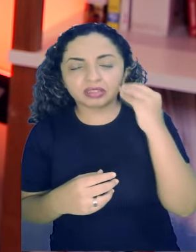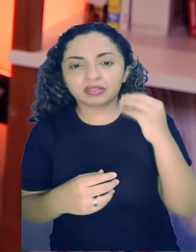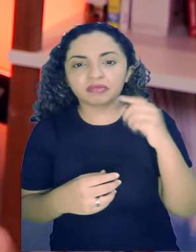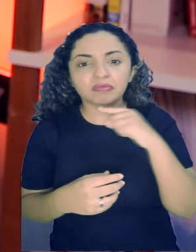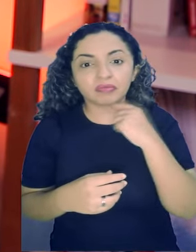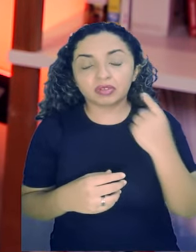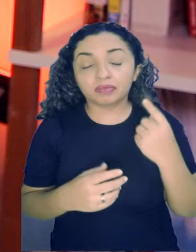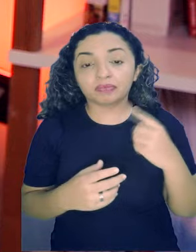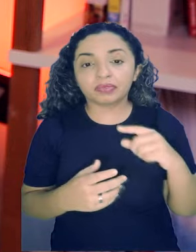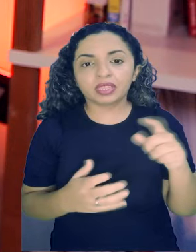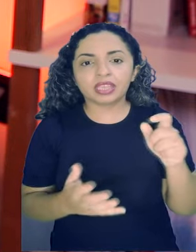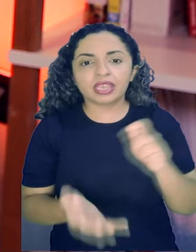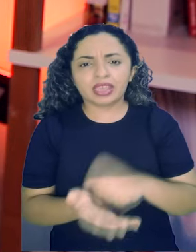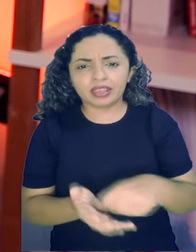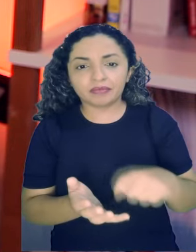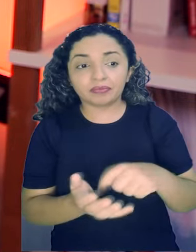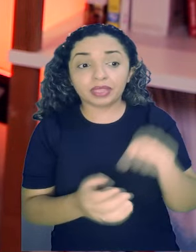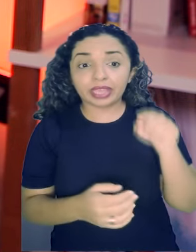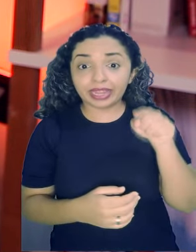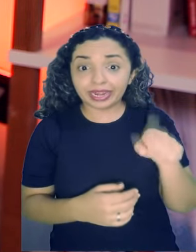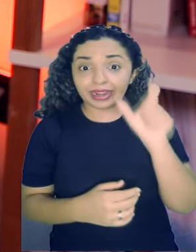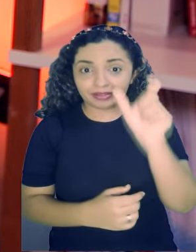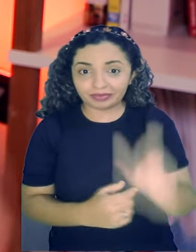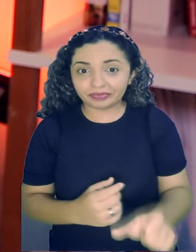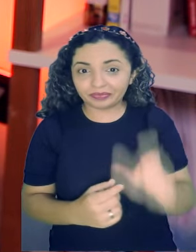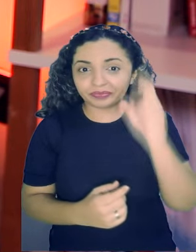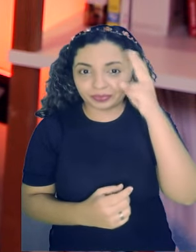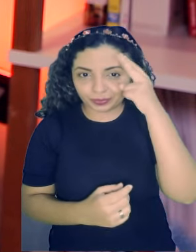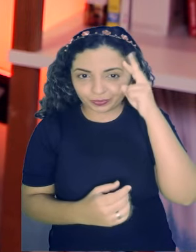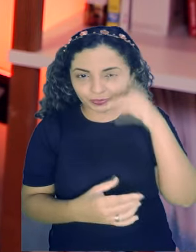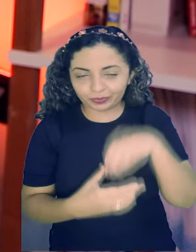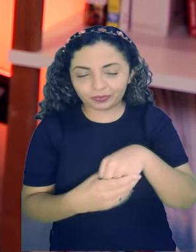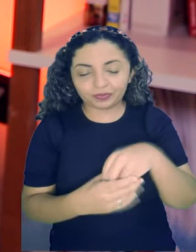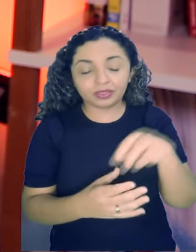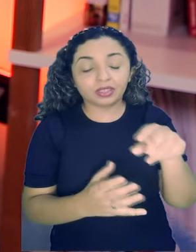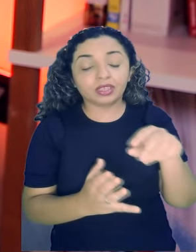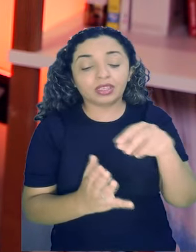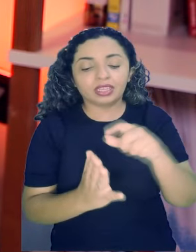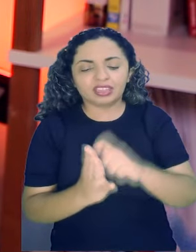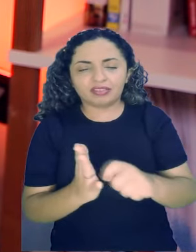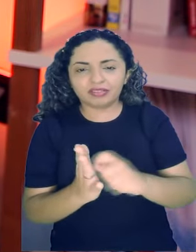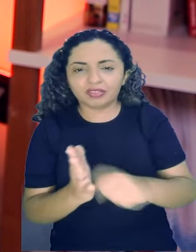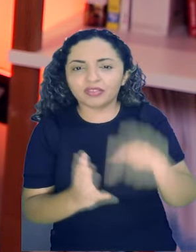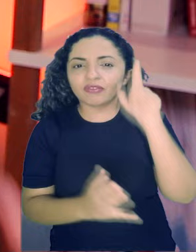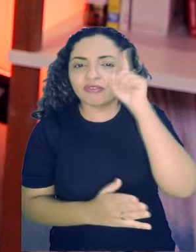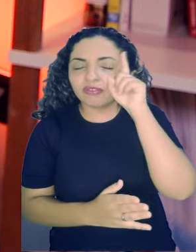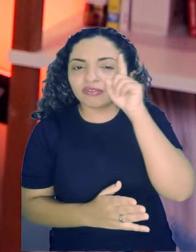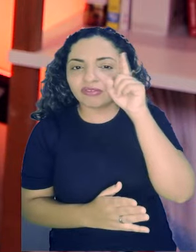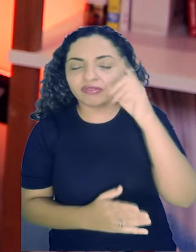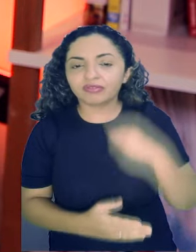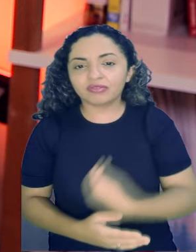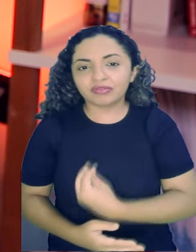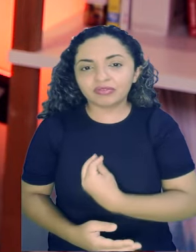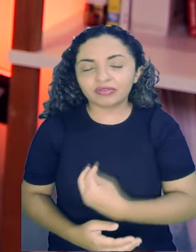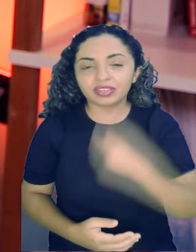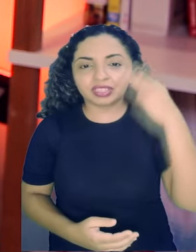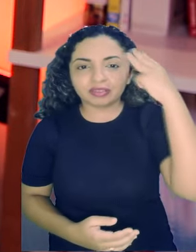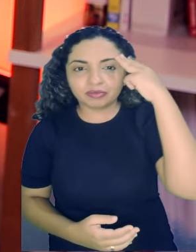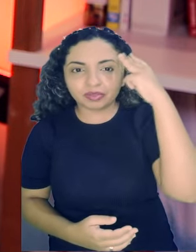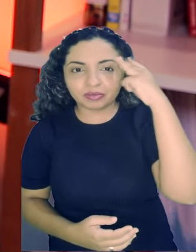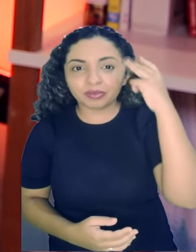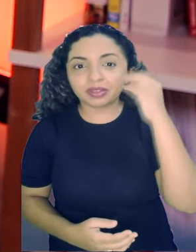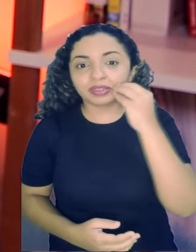objetivo. E isso ele vai anotando num caderno suas vivências, suas experiências, suas memórias, e a gente vai